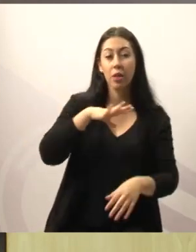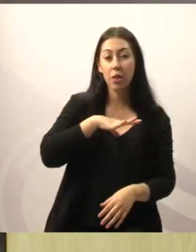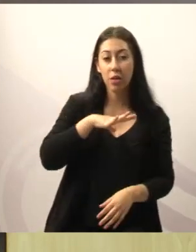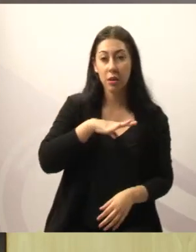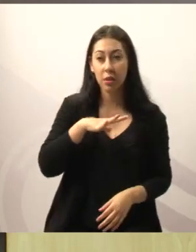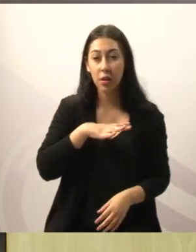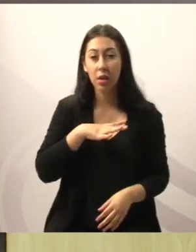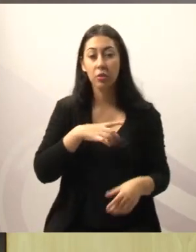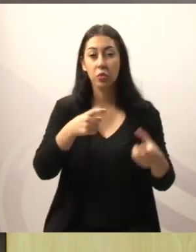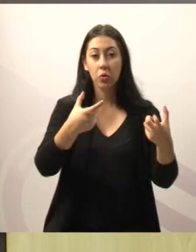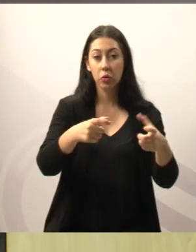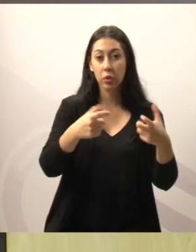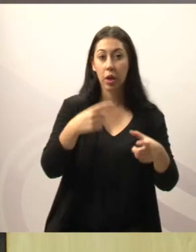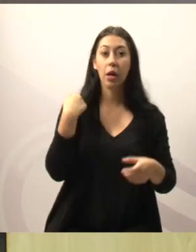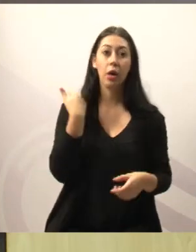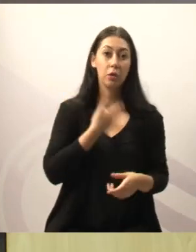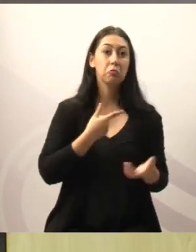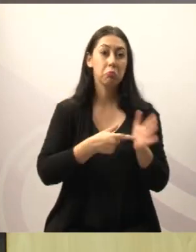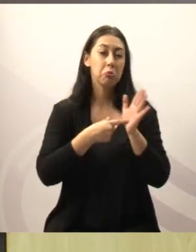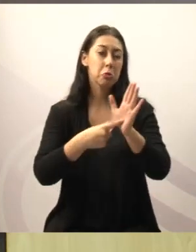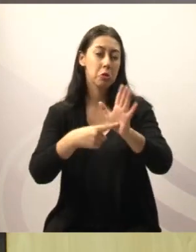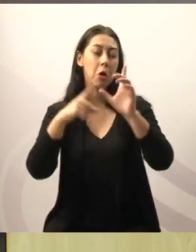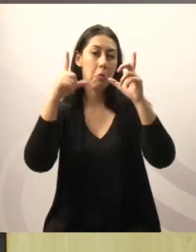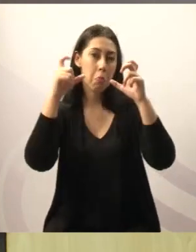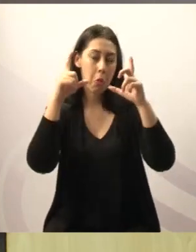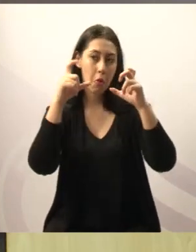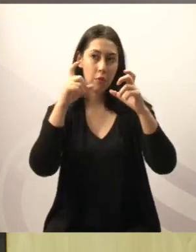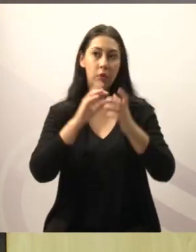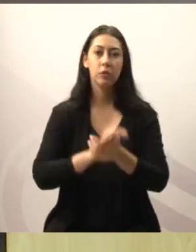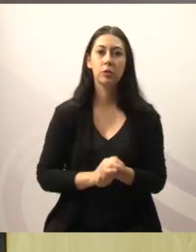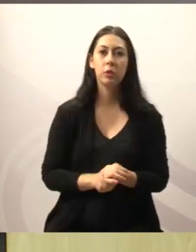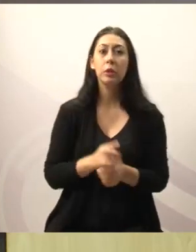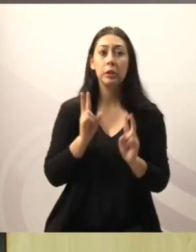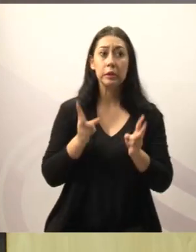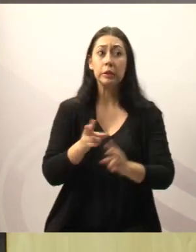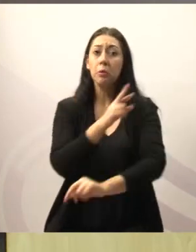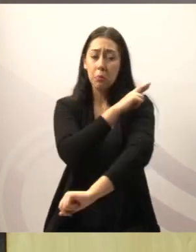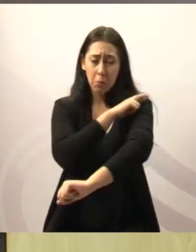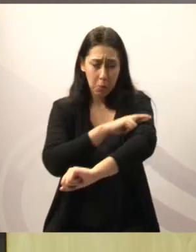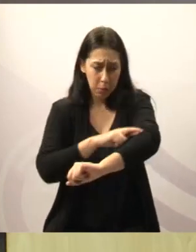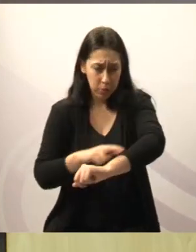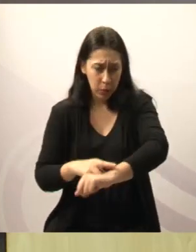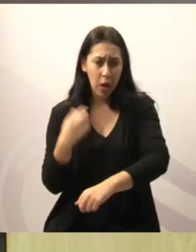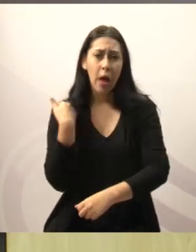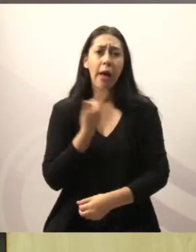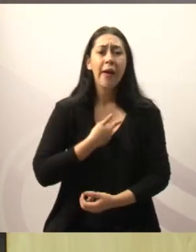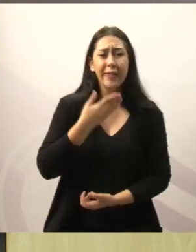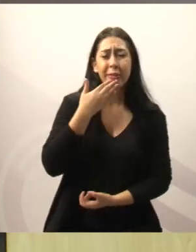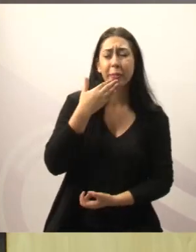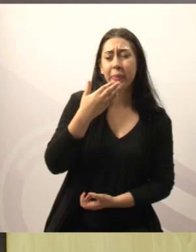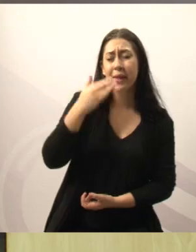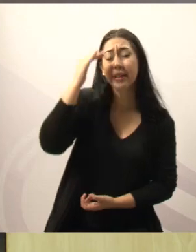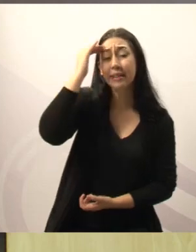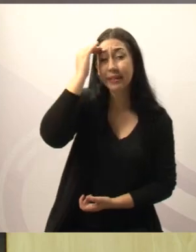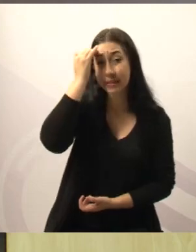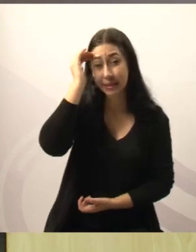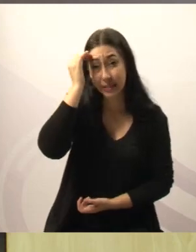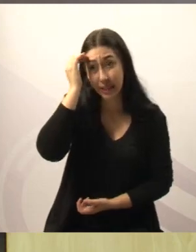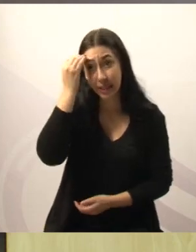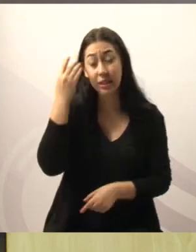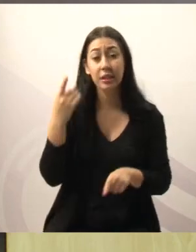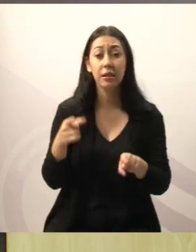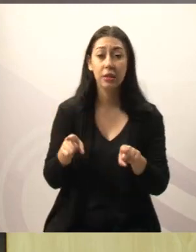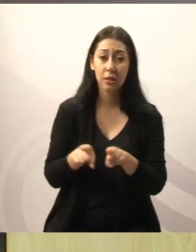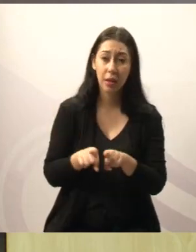local indicado nas fotos anexas. Assim sendo, muito respeitosamente, recorremos à compreensão e aos préstimos dessa